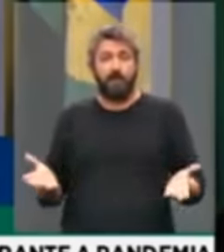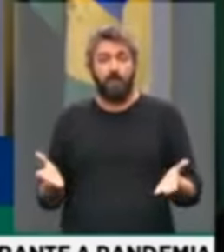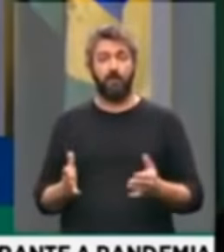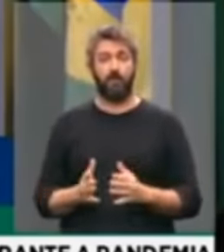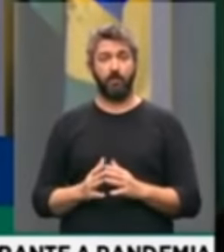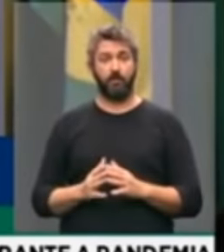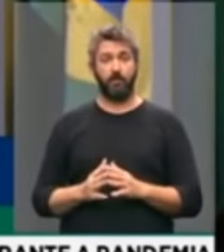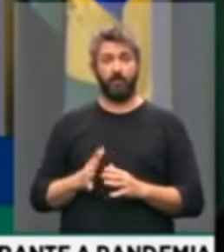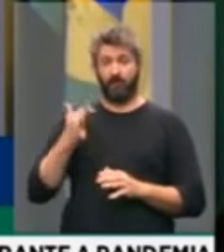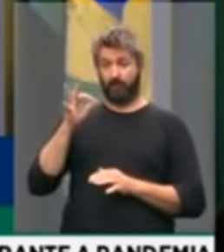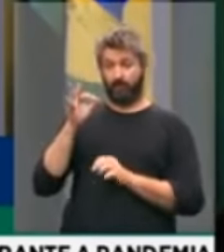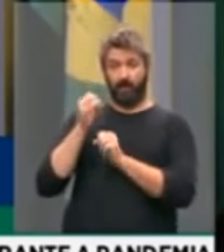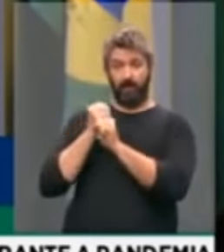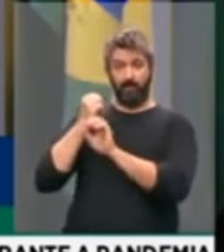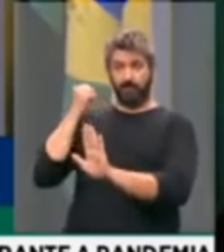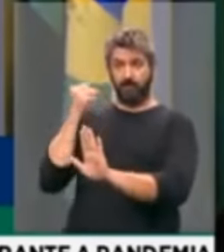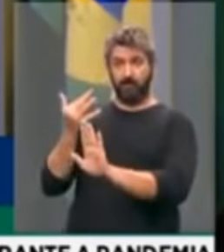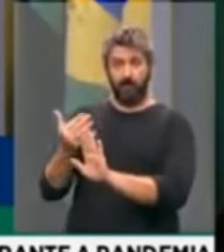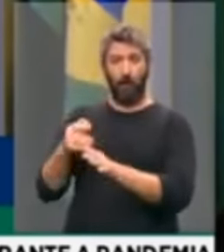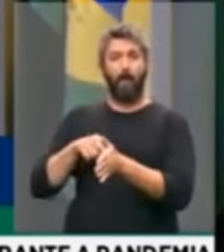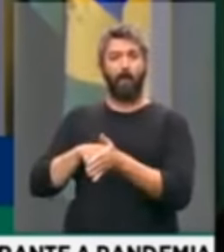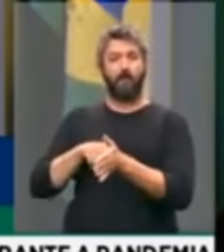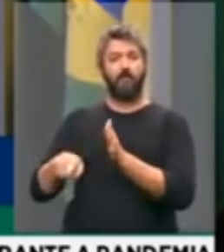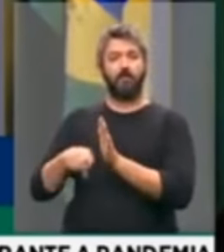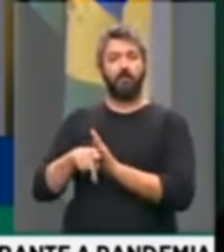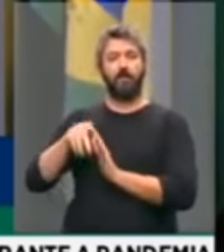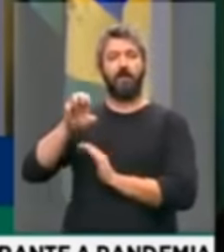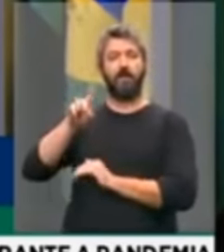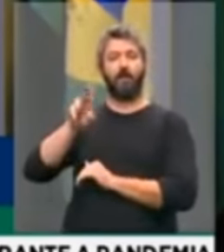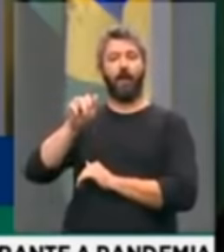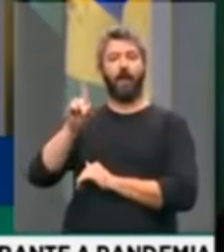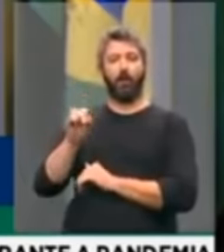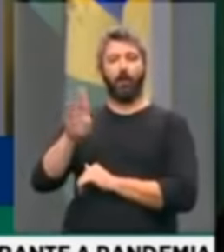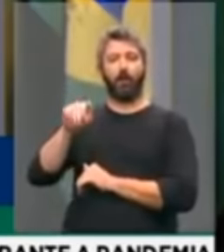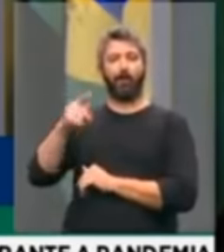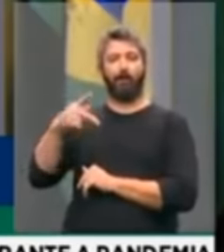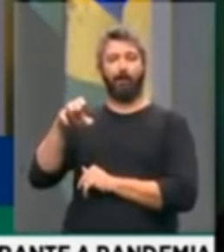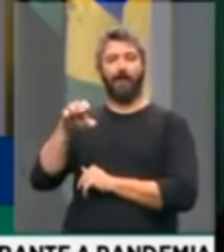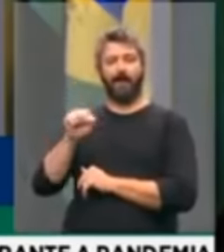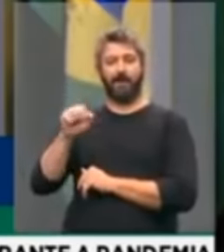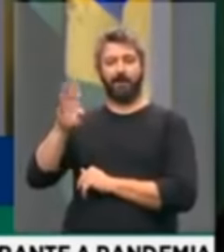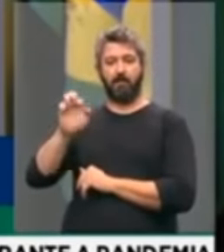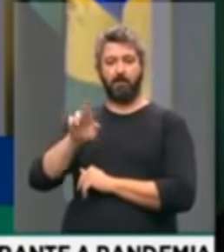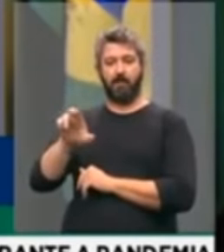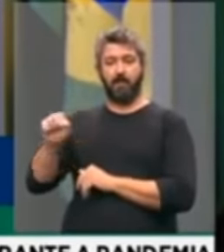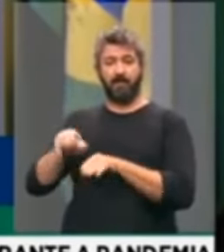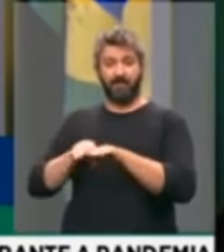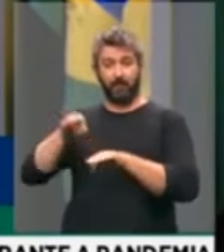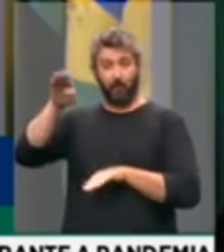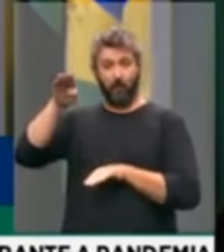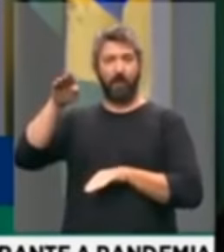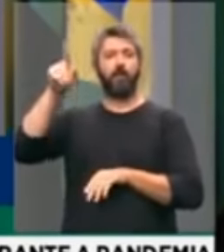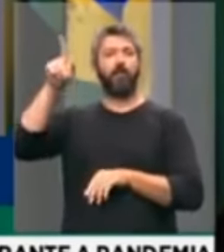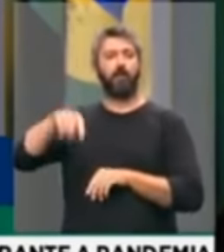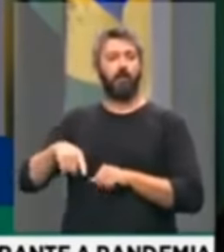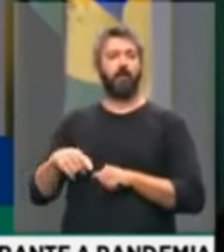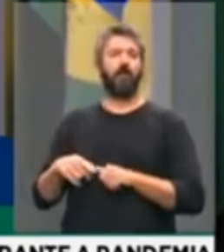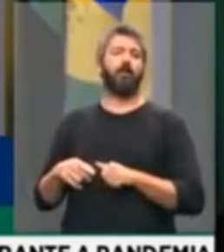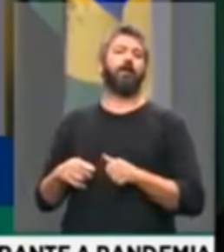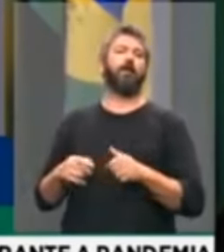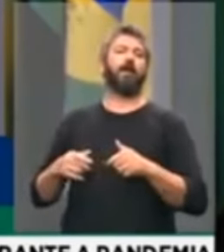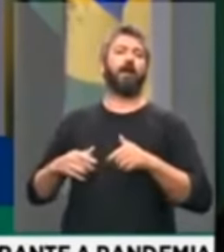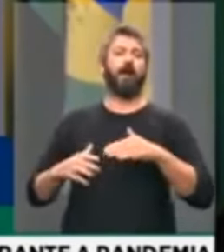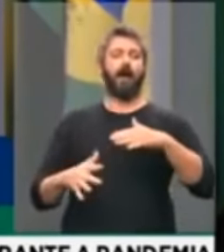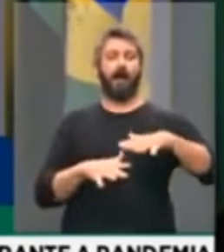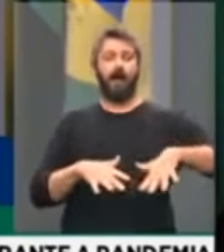nos últimos dez anos estudo do economista ricardo paes de barros mostrou que a desigualdade social coeficiente de gini e diminuiu